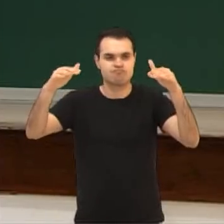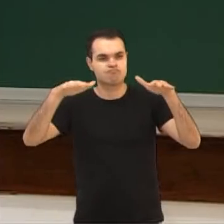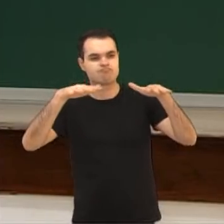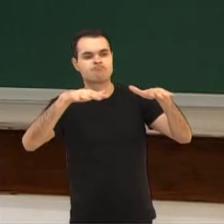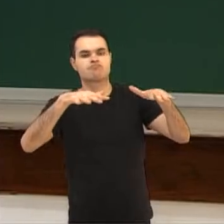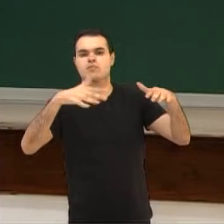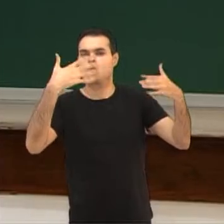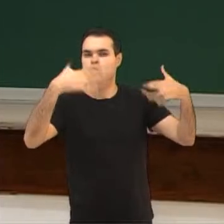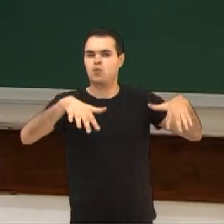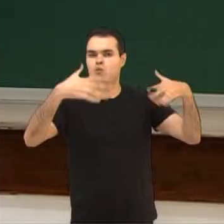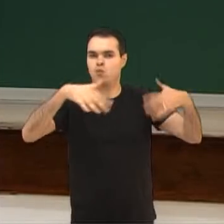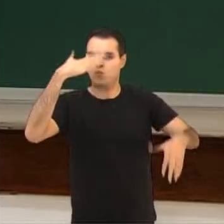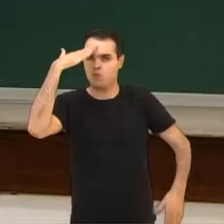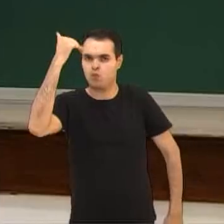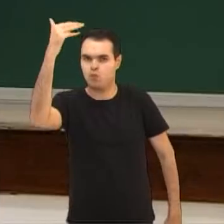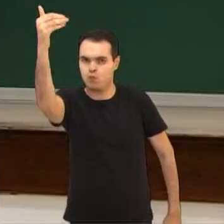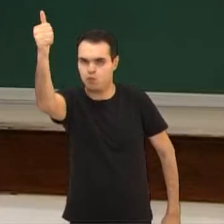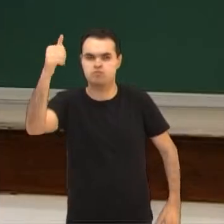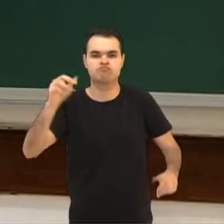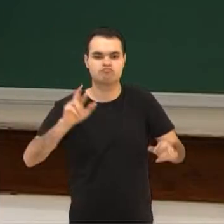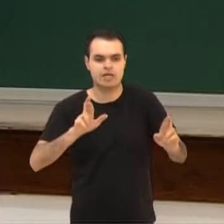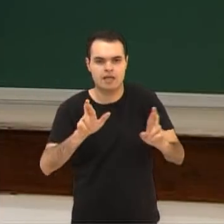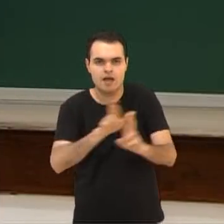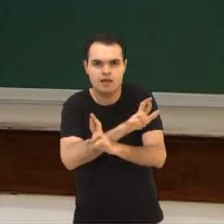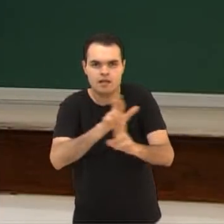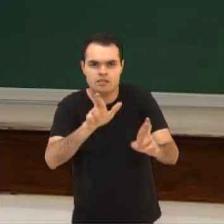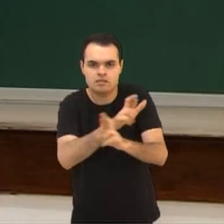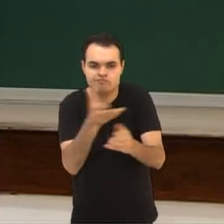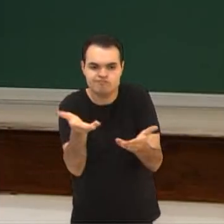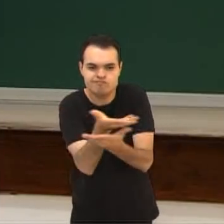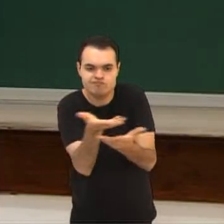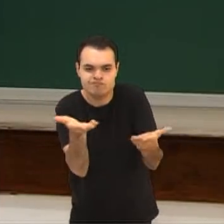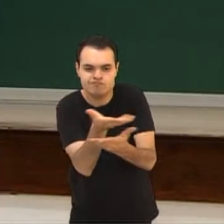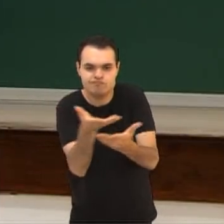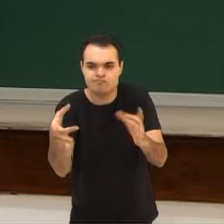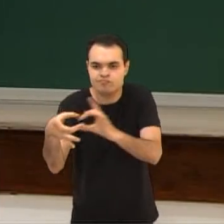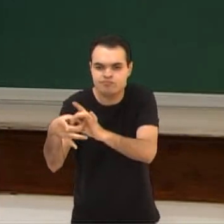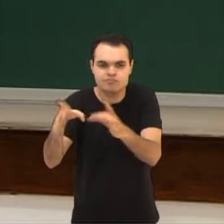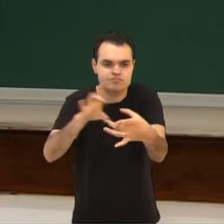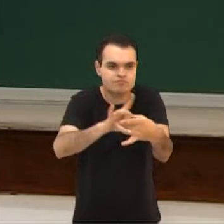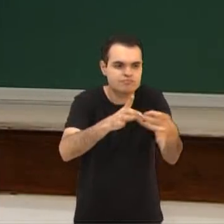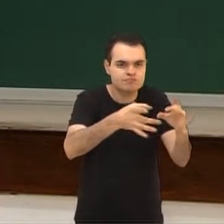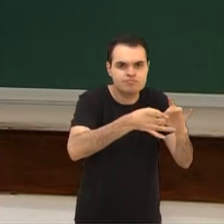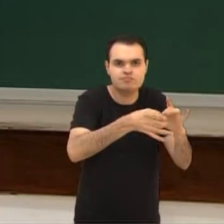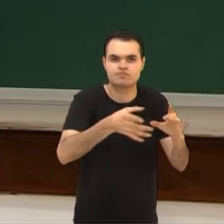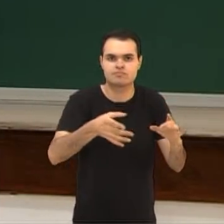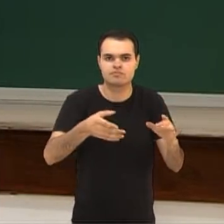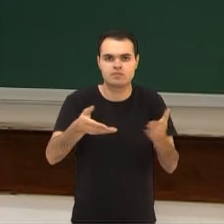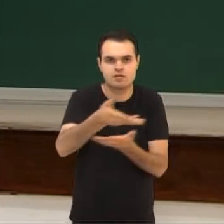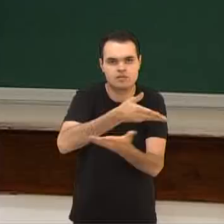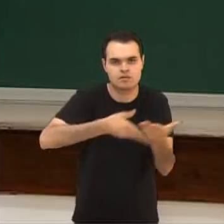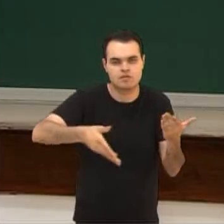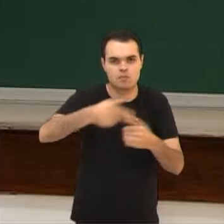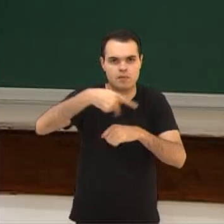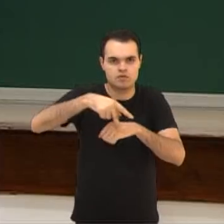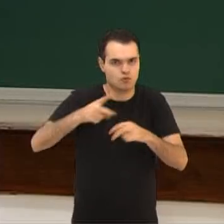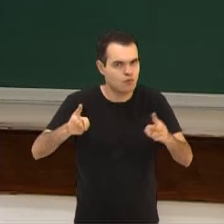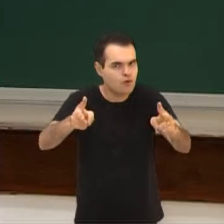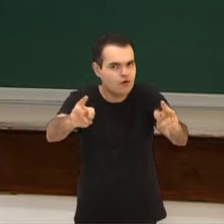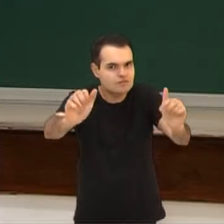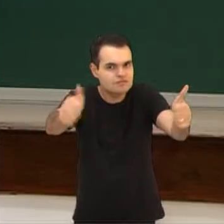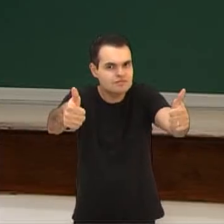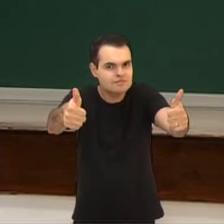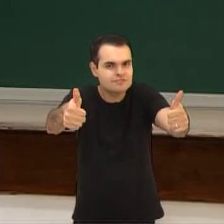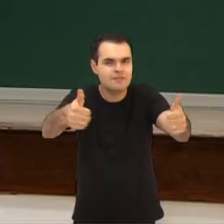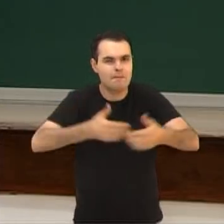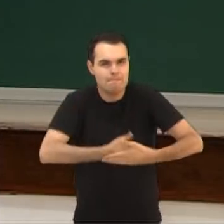destaque internacional. Repara, estreitando relações com países emergentes. Continuando? Tudo